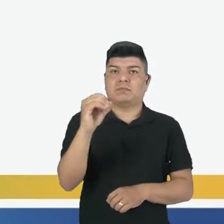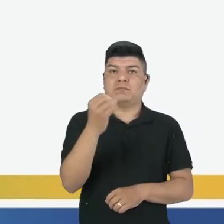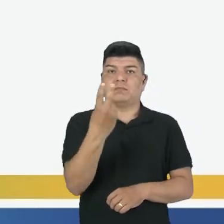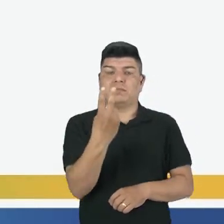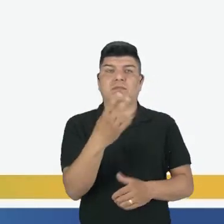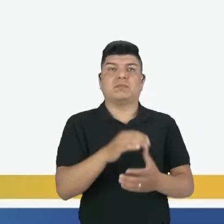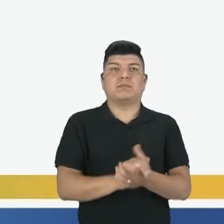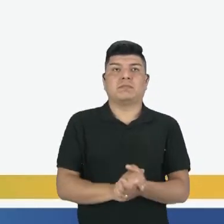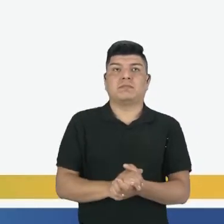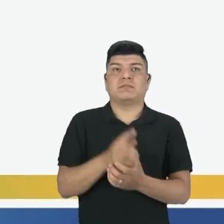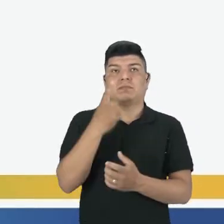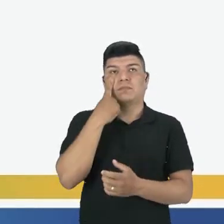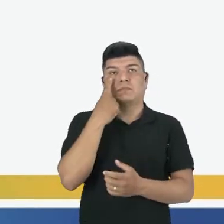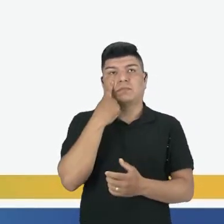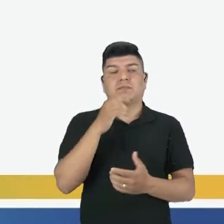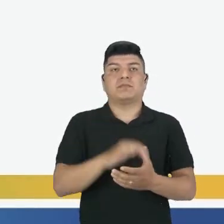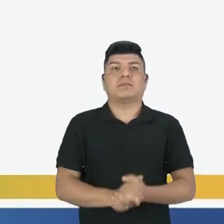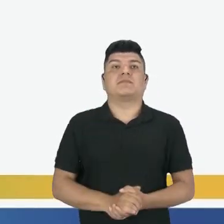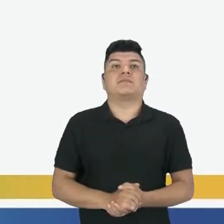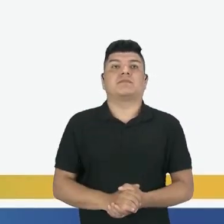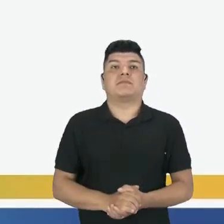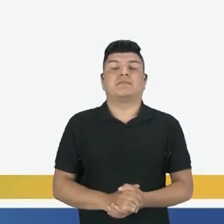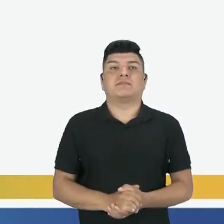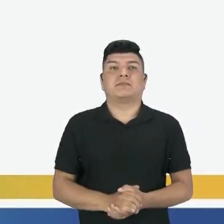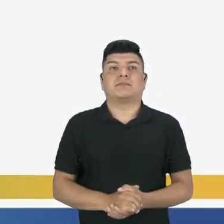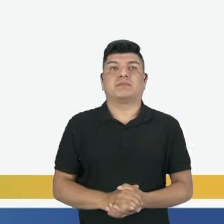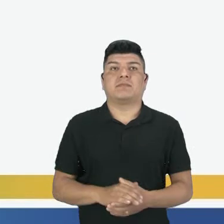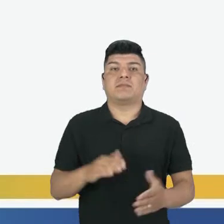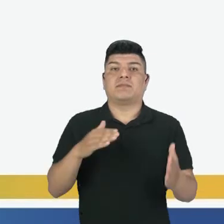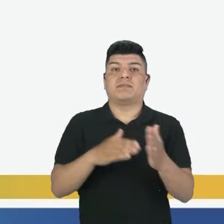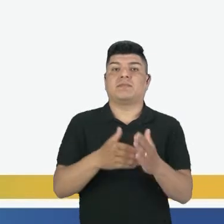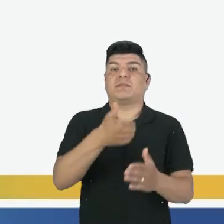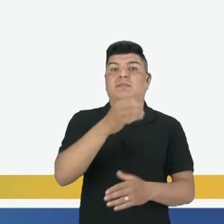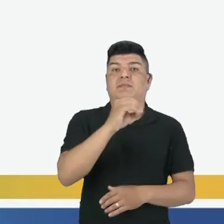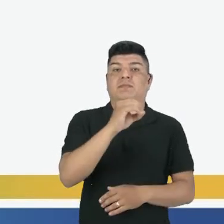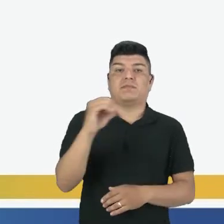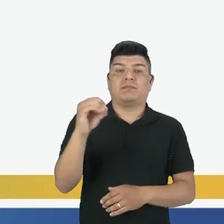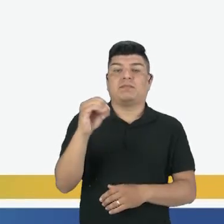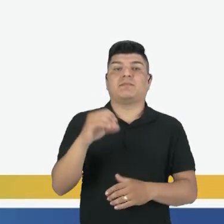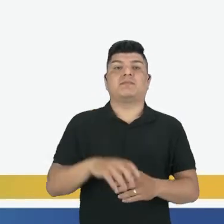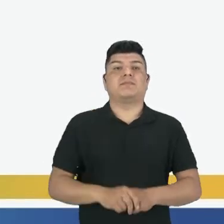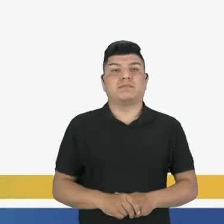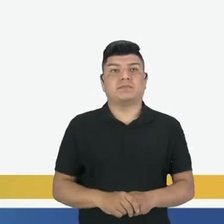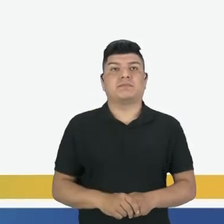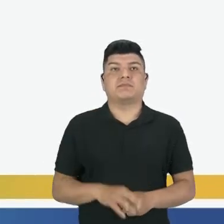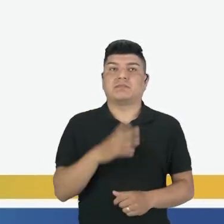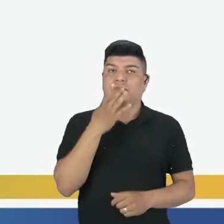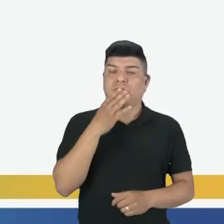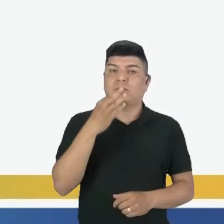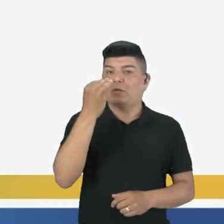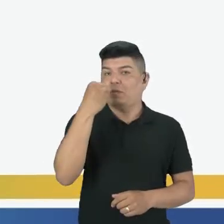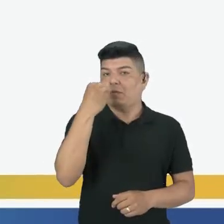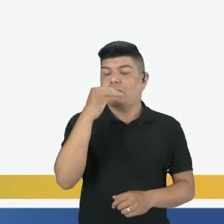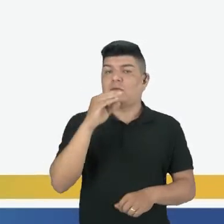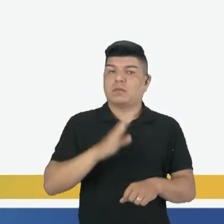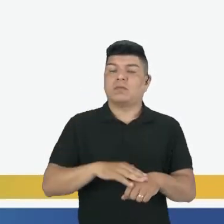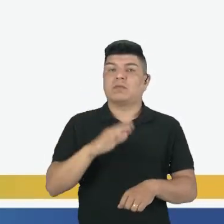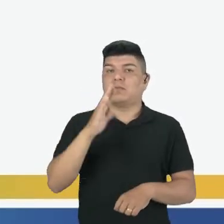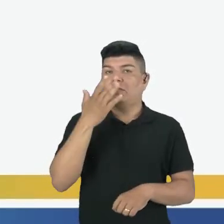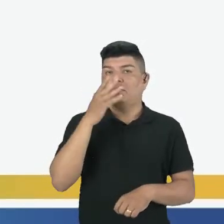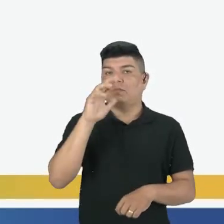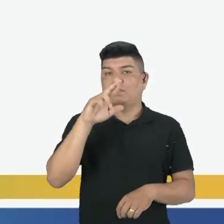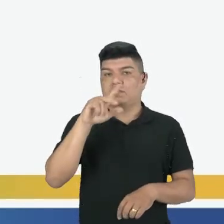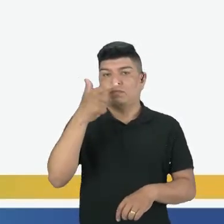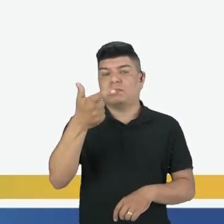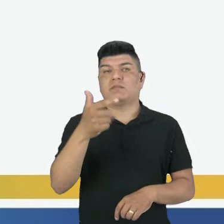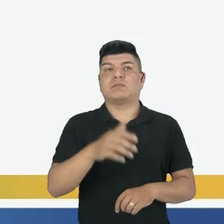no mapa que você vê aí. Até 100 comunidades é uma cor um pouquinho mais fraca da anterior, que é